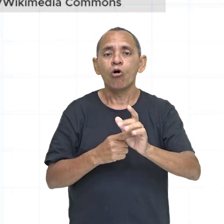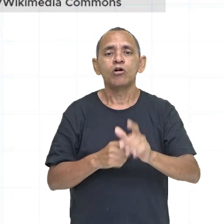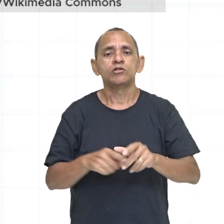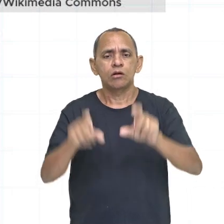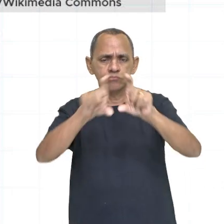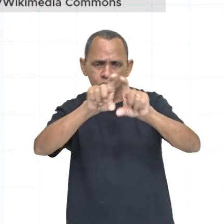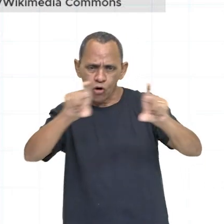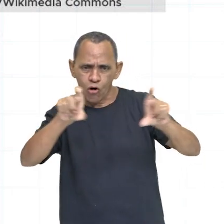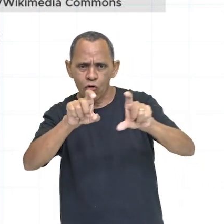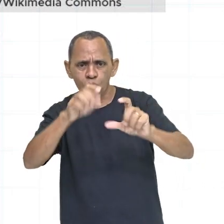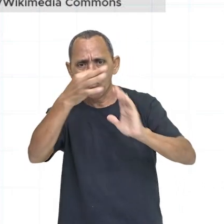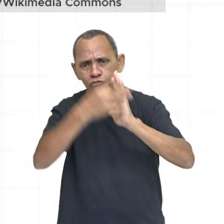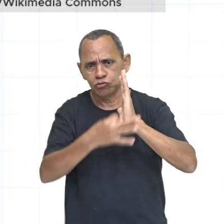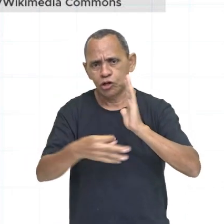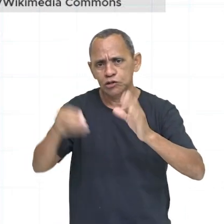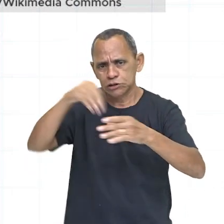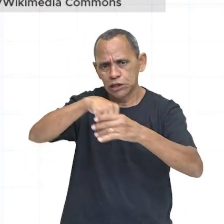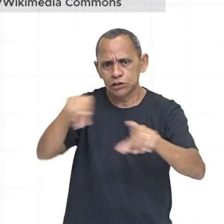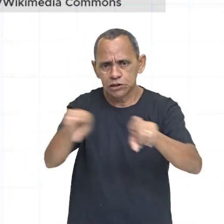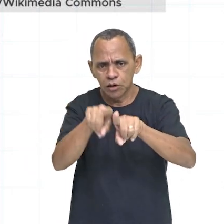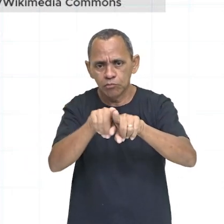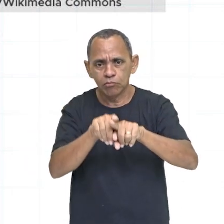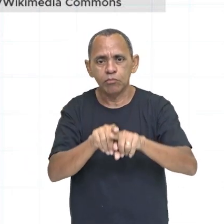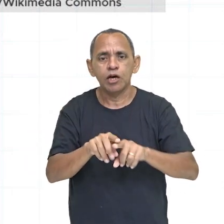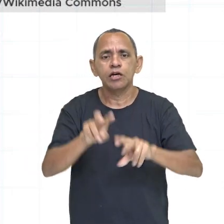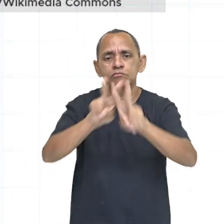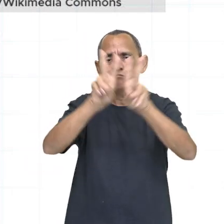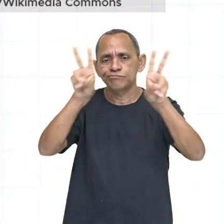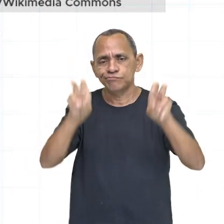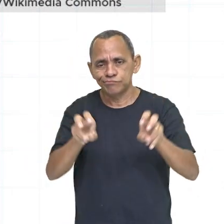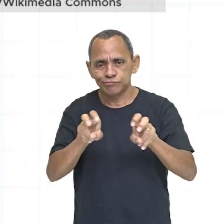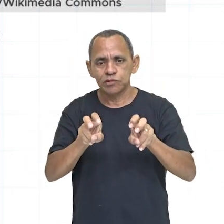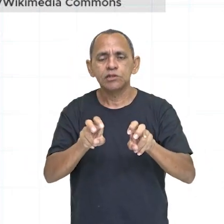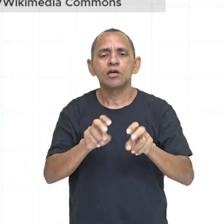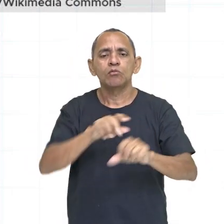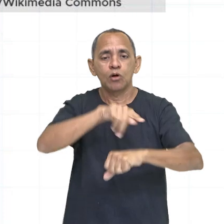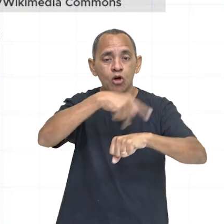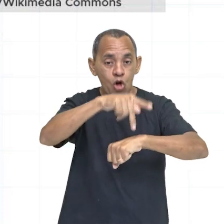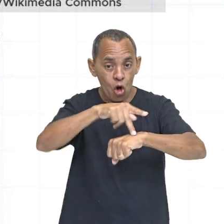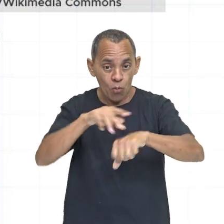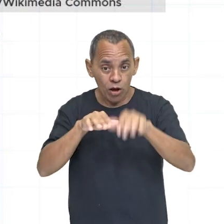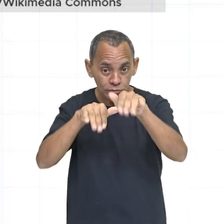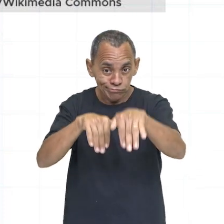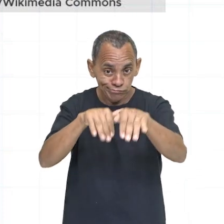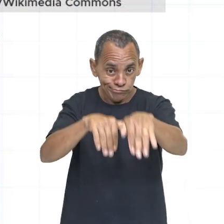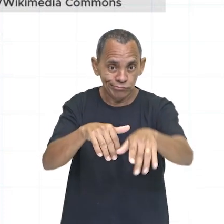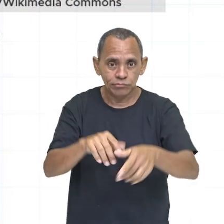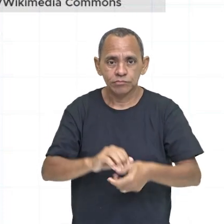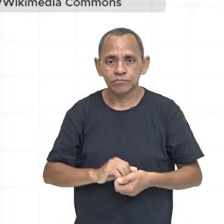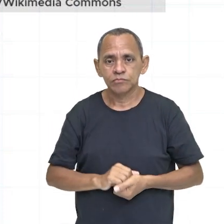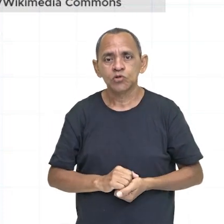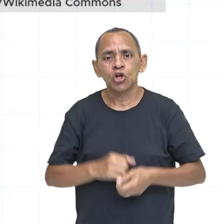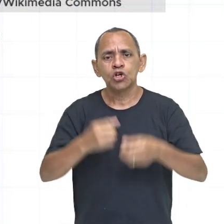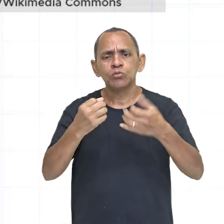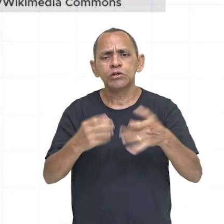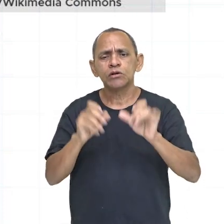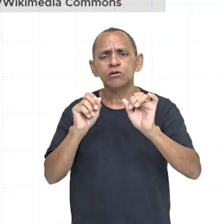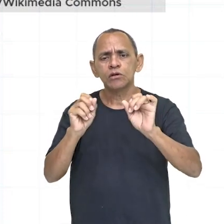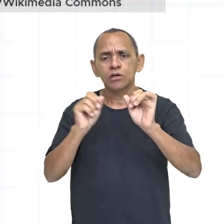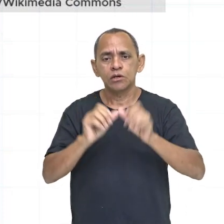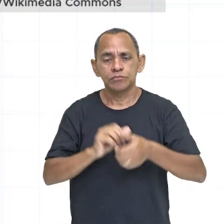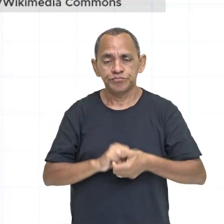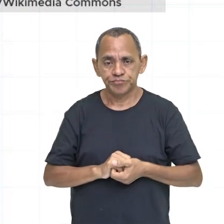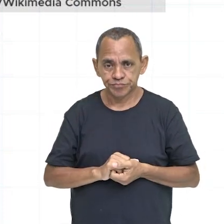sobre Austrália. Deem uma olhada. Ele fala aí, olha só